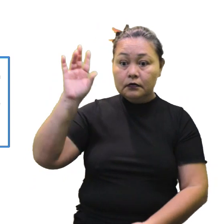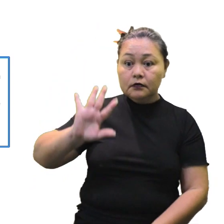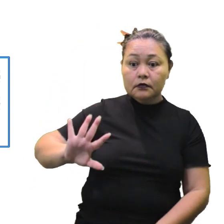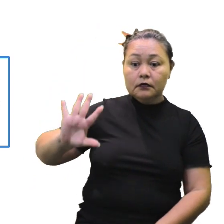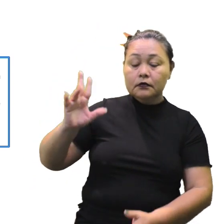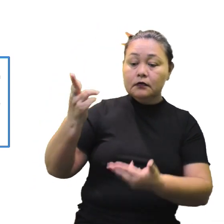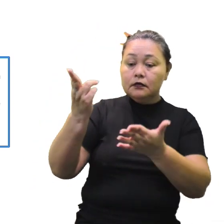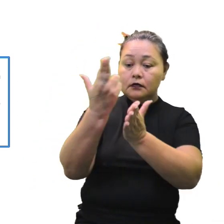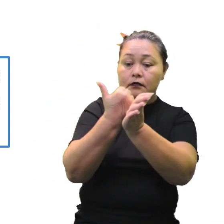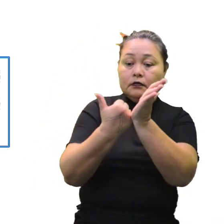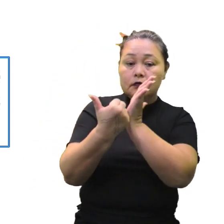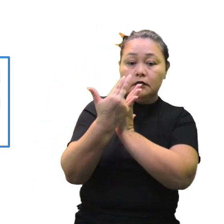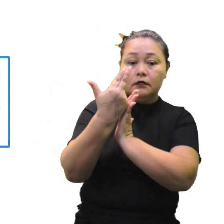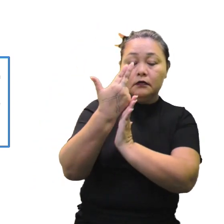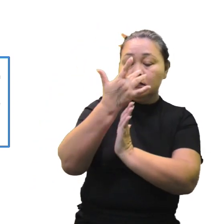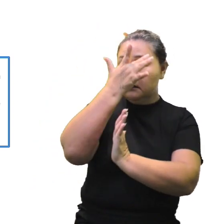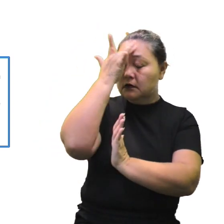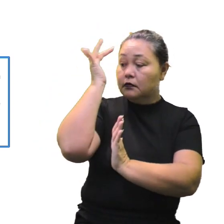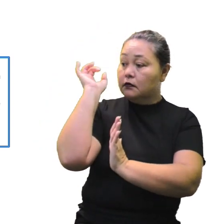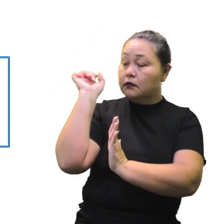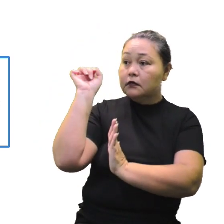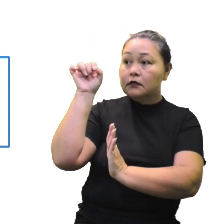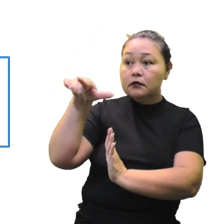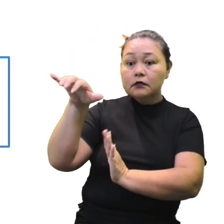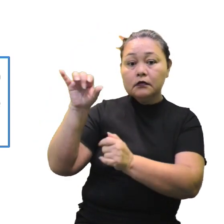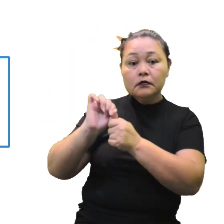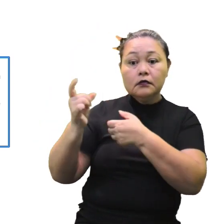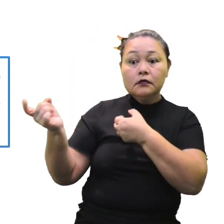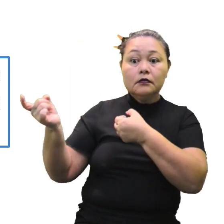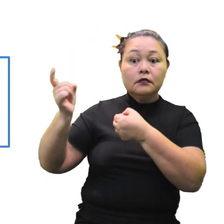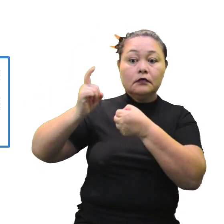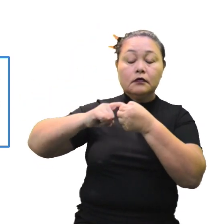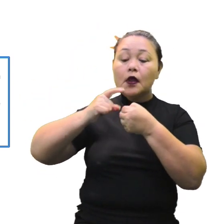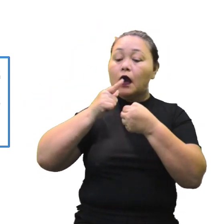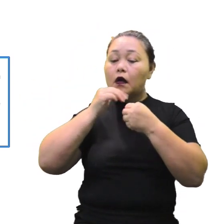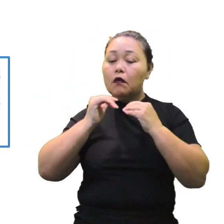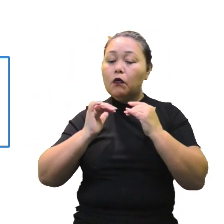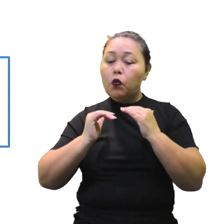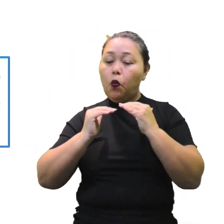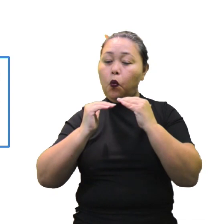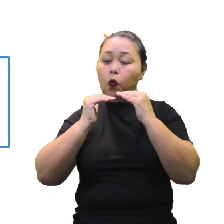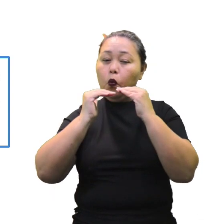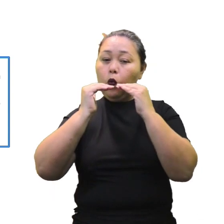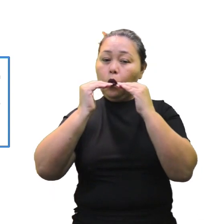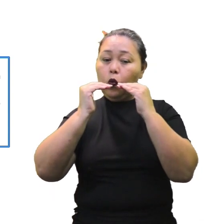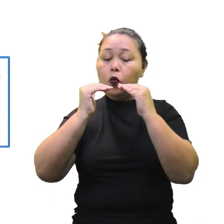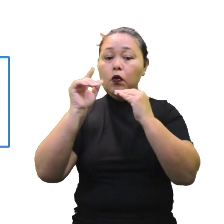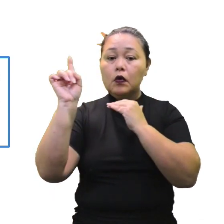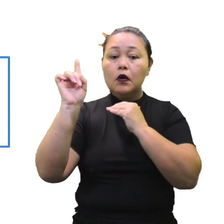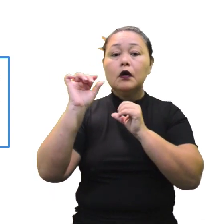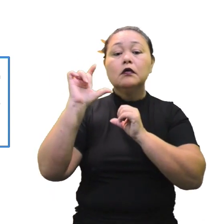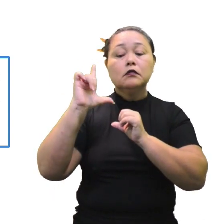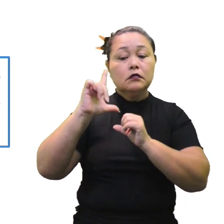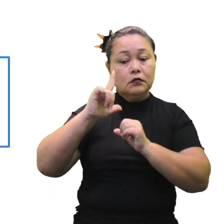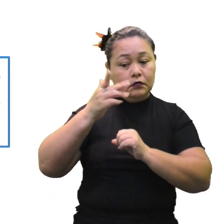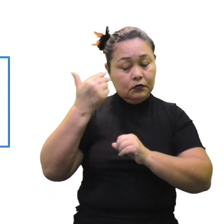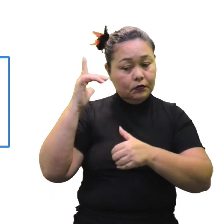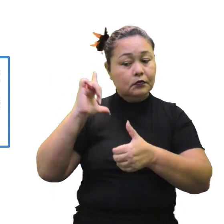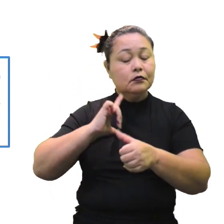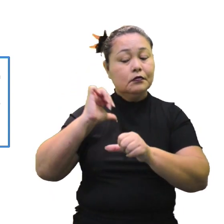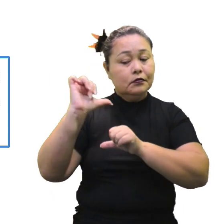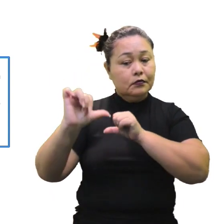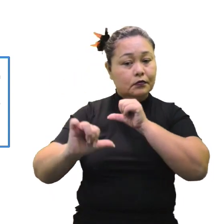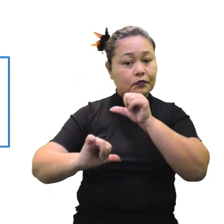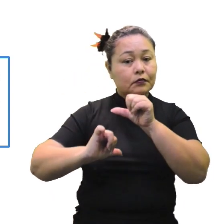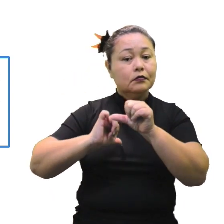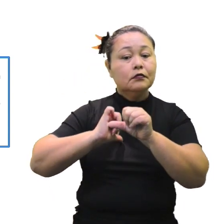aqui, ó. As pessoas que jogam lixo, o lixo volta nas enchentes. Vamos ter que mudar. Aí ele disse, sim, vamos